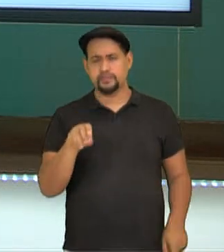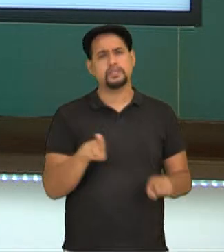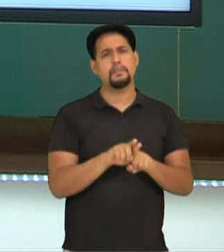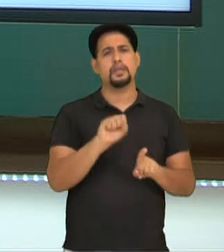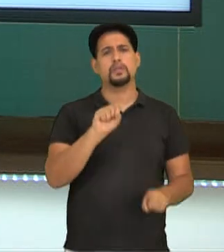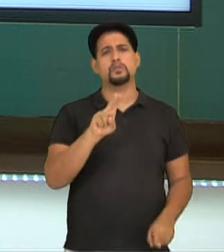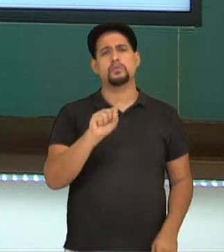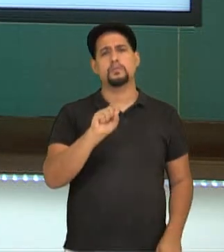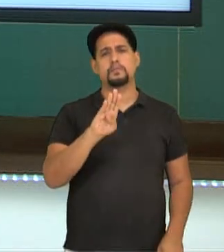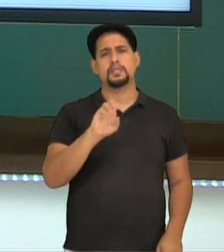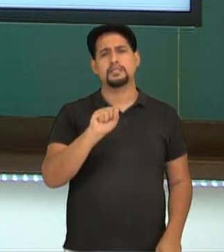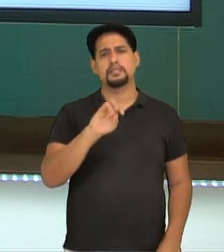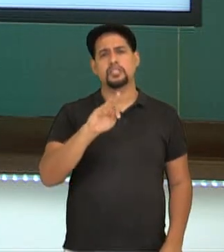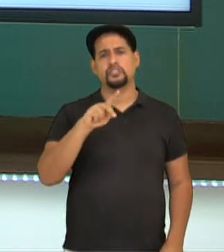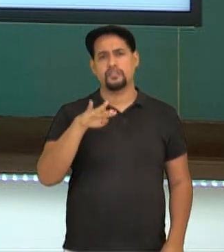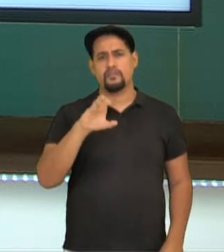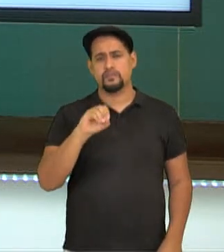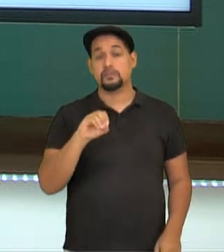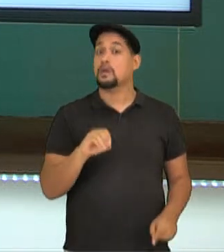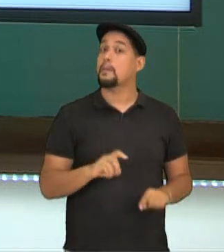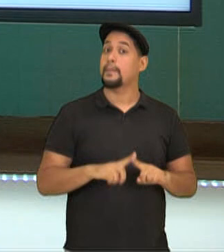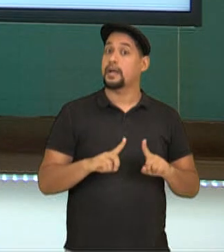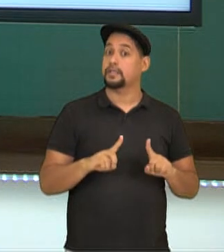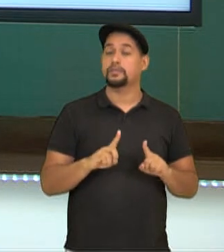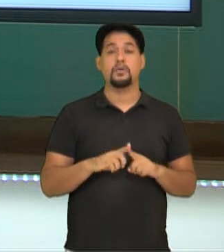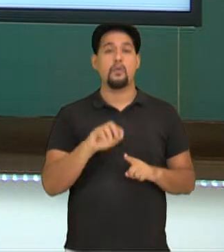assim, professor? Os adjetivos